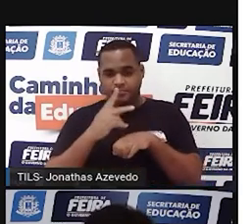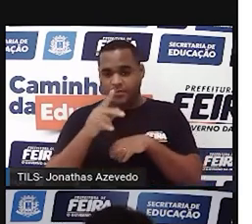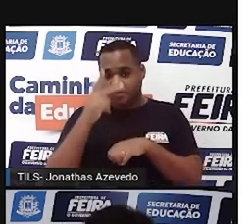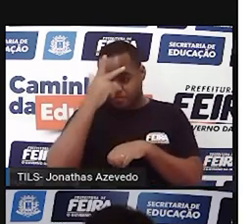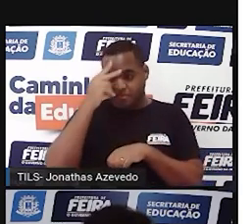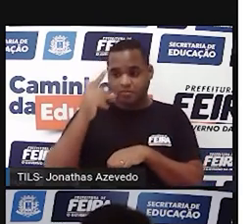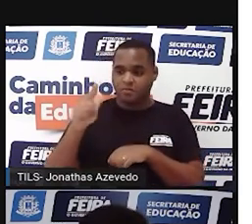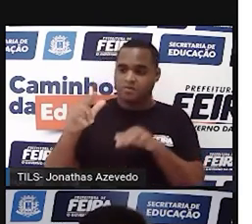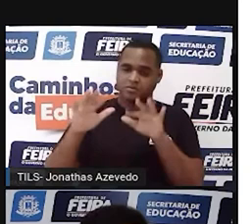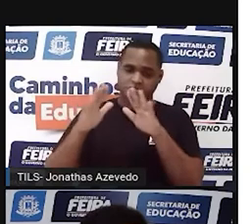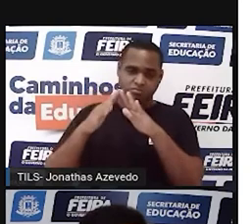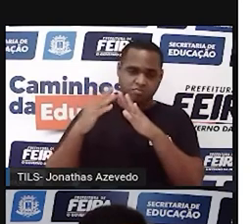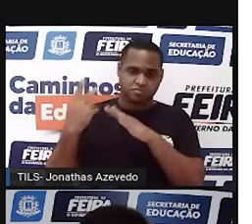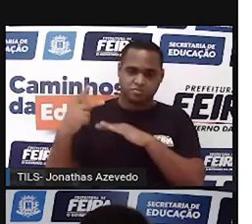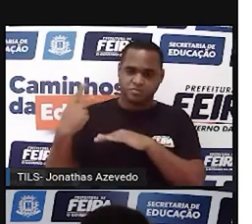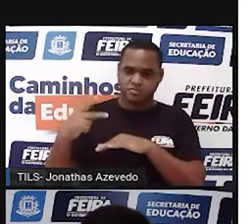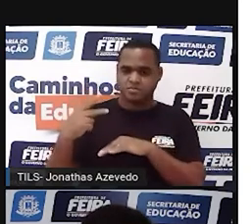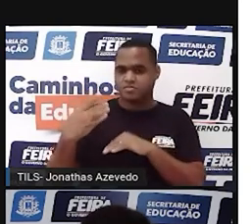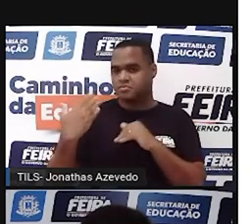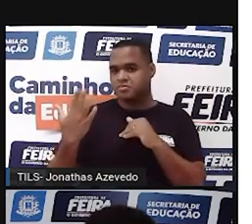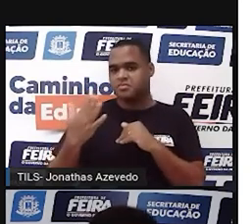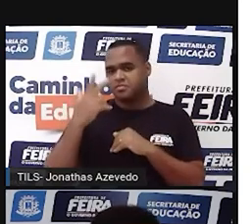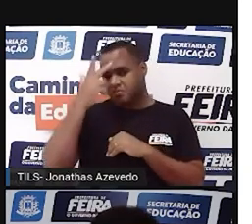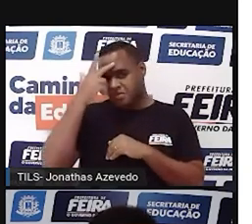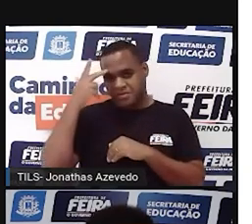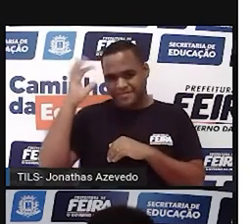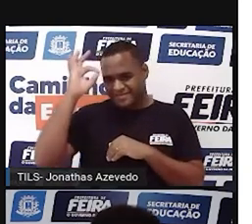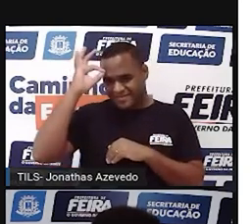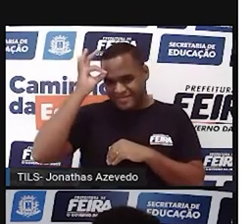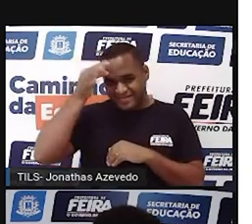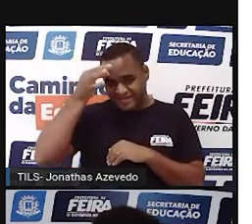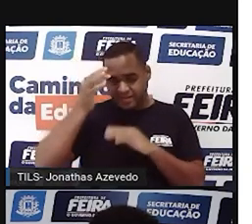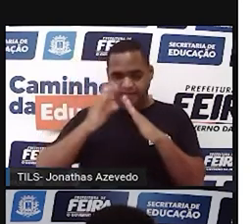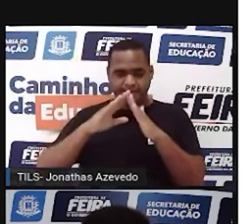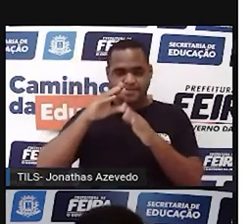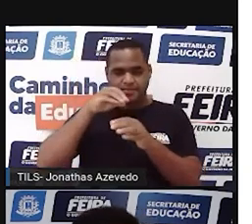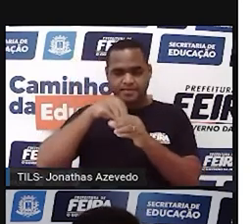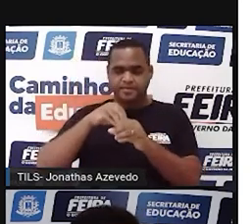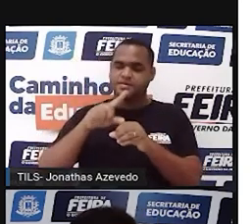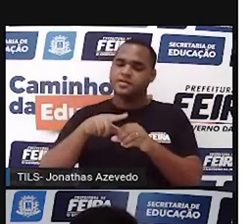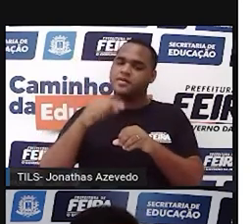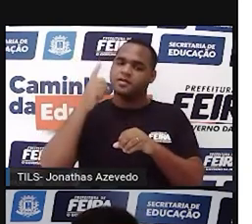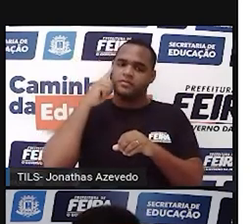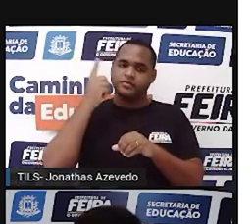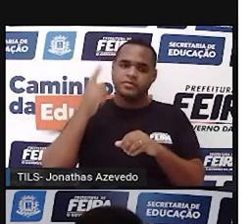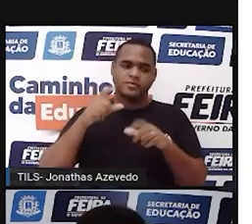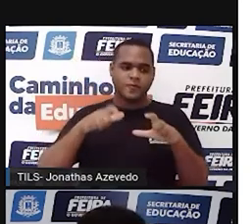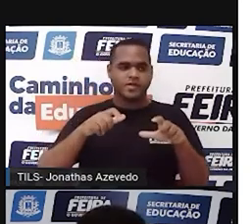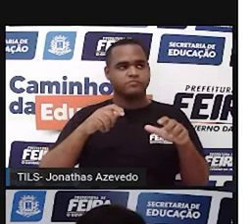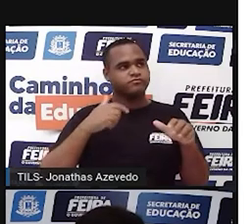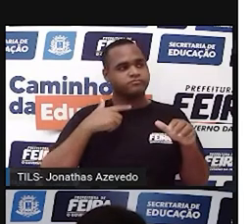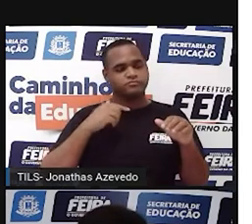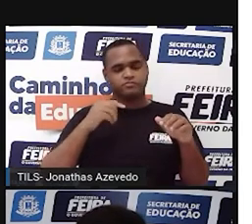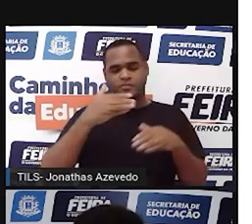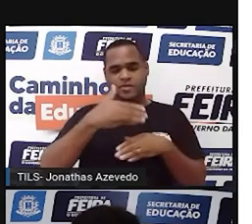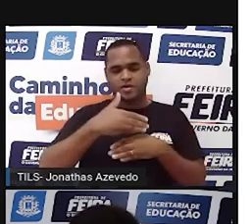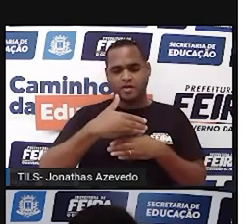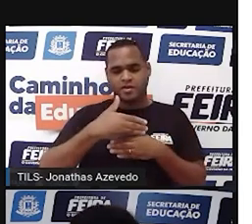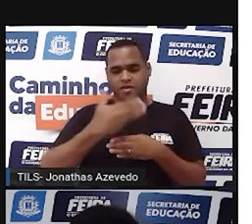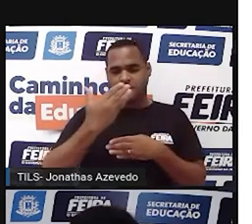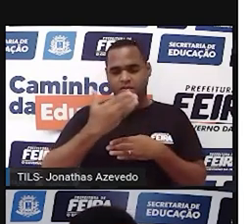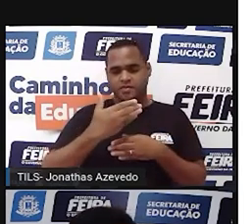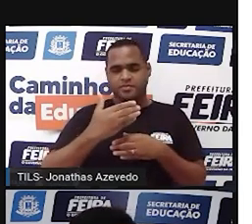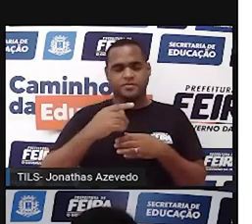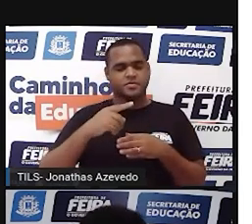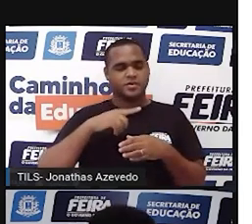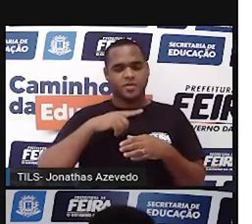pessoa da sua casa aí, de preferência adulta, medirem a largura da porta da sala usando